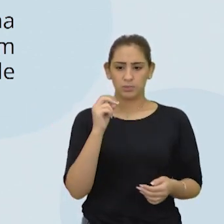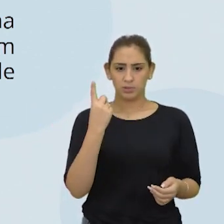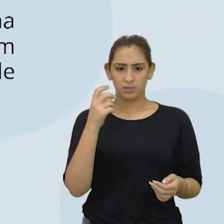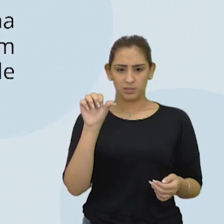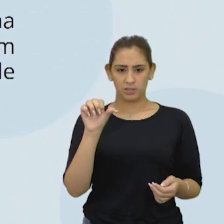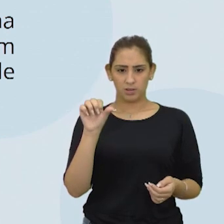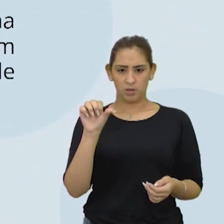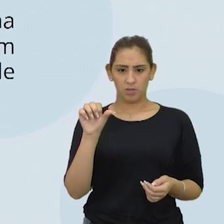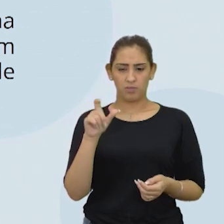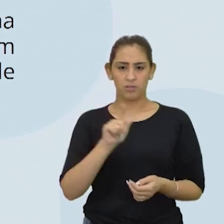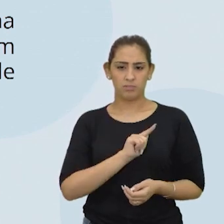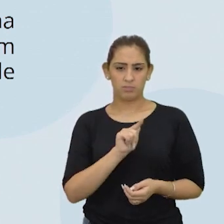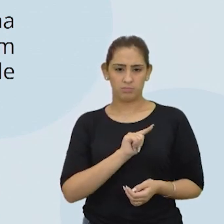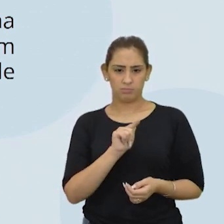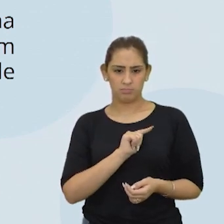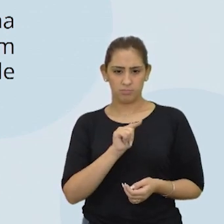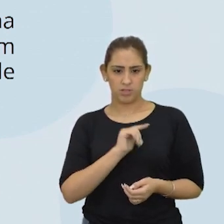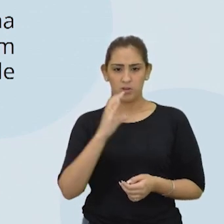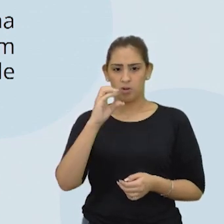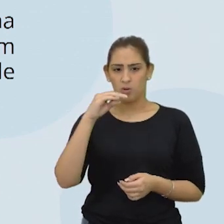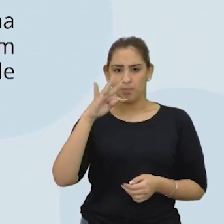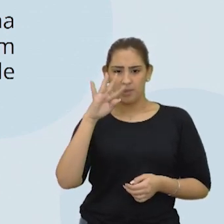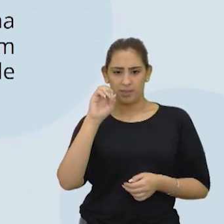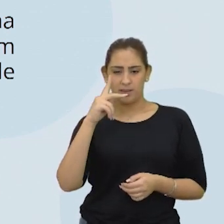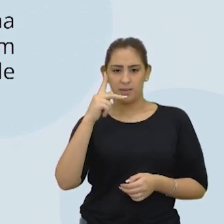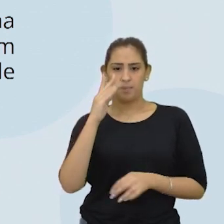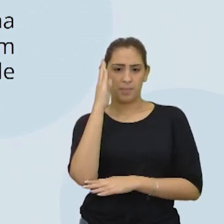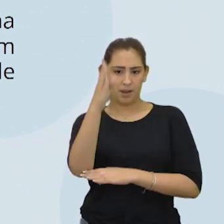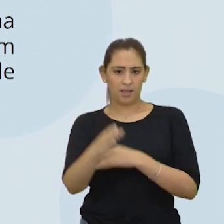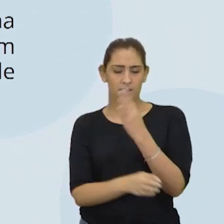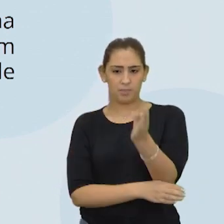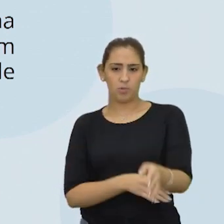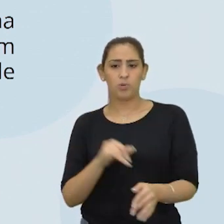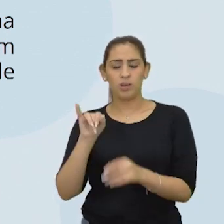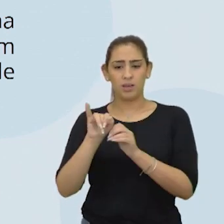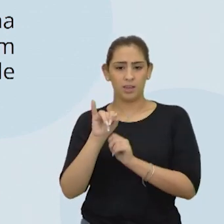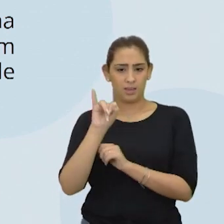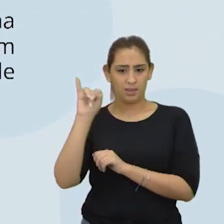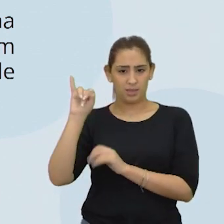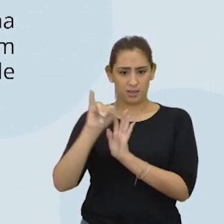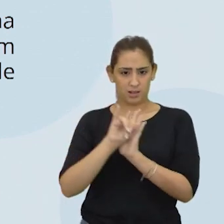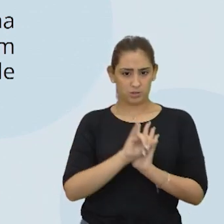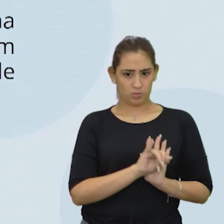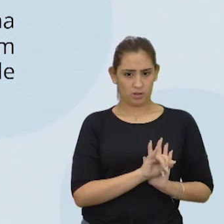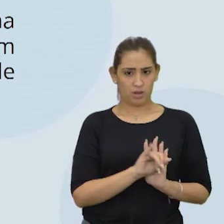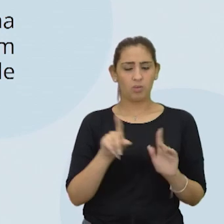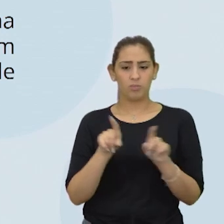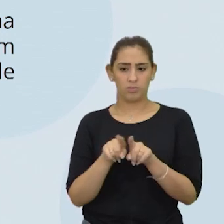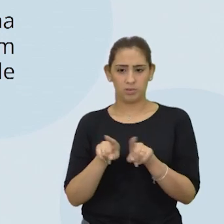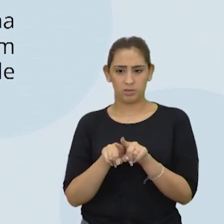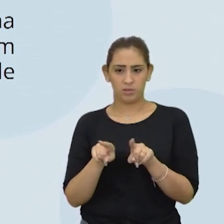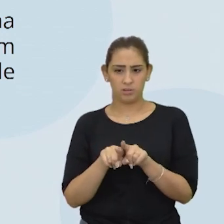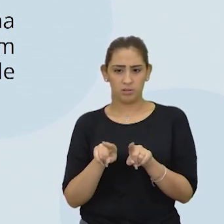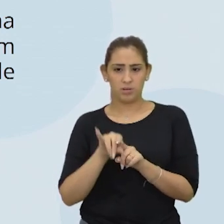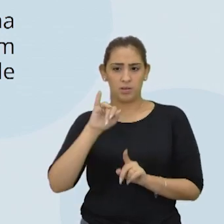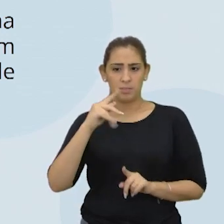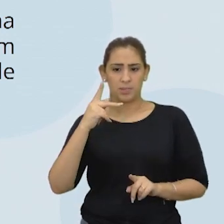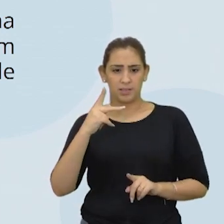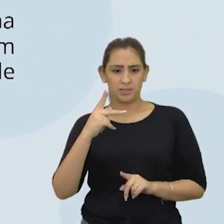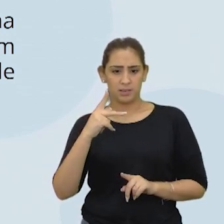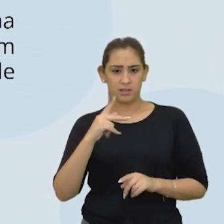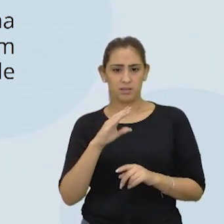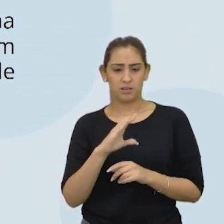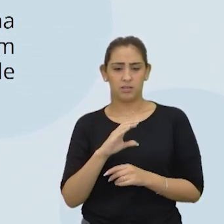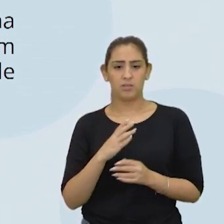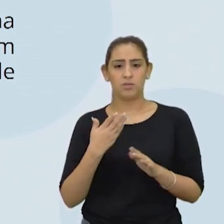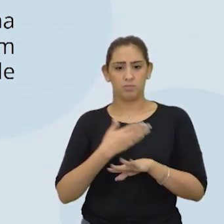Comitê Paralímpico Internacional, que é conhecido como IPC, que ele reconheceu e realizou competições de